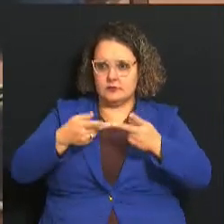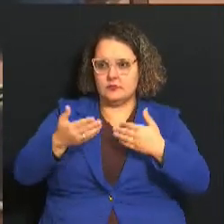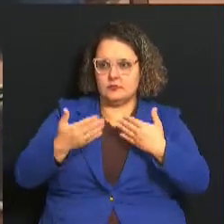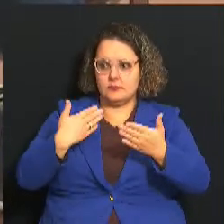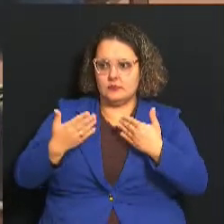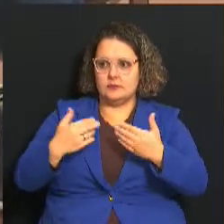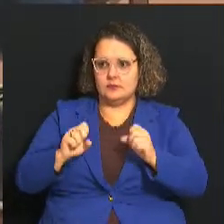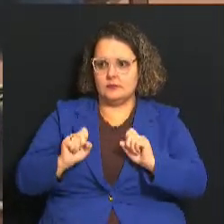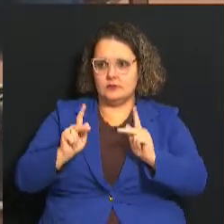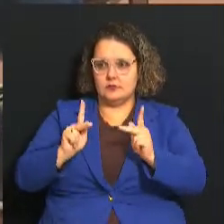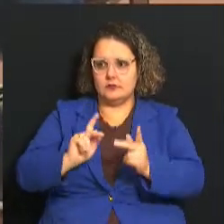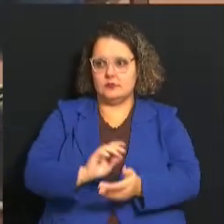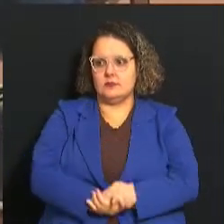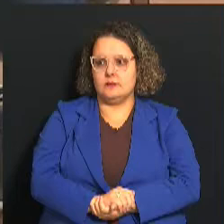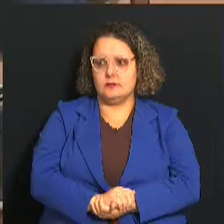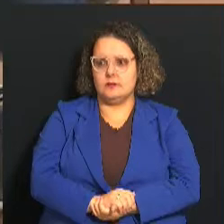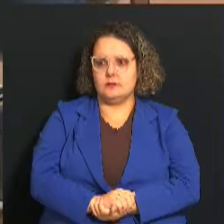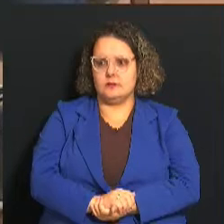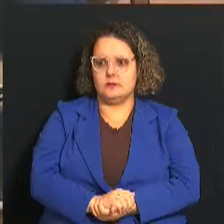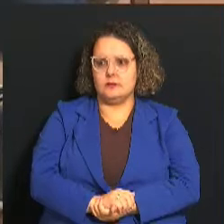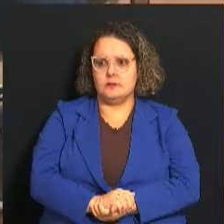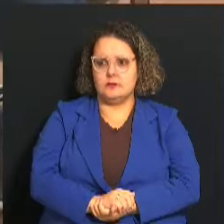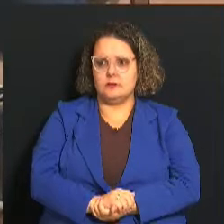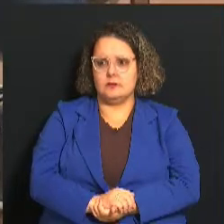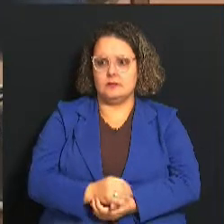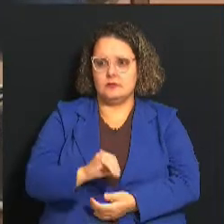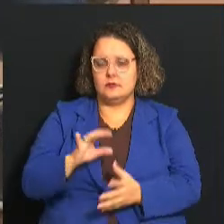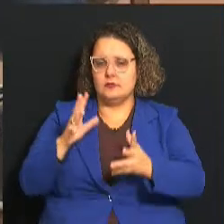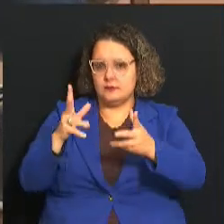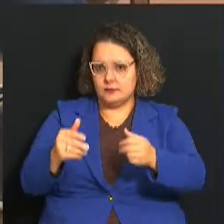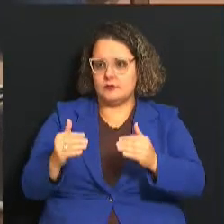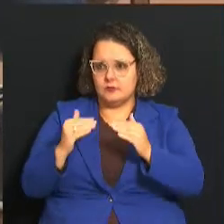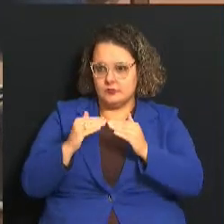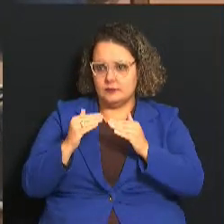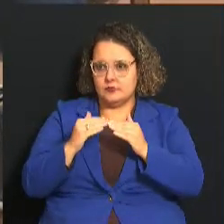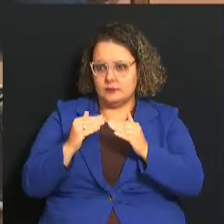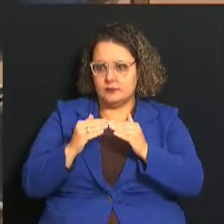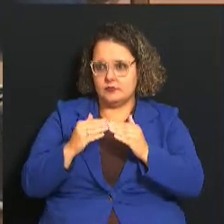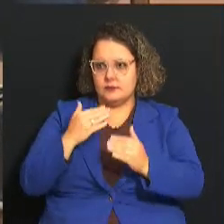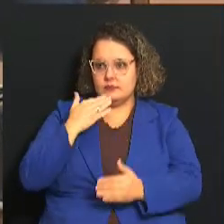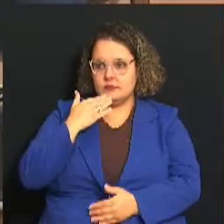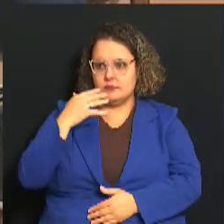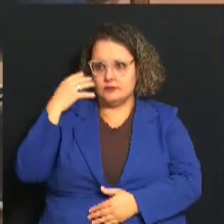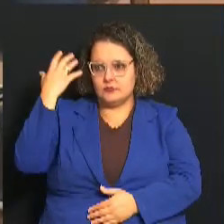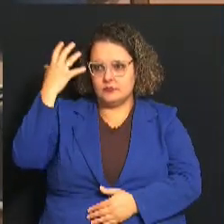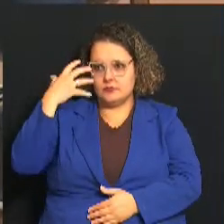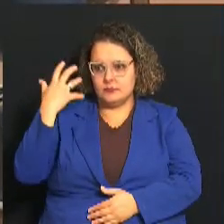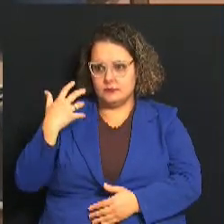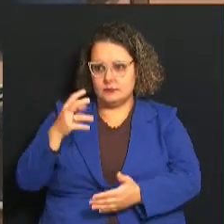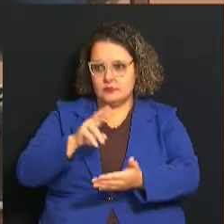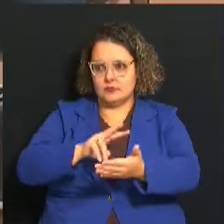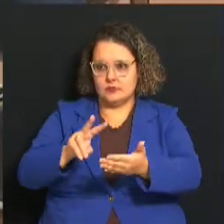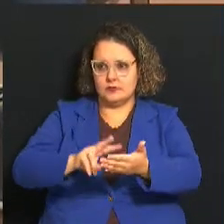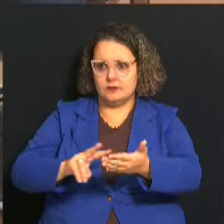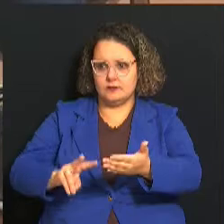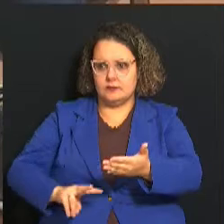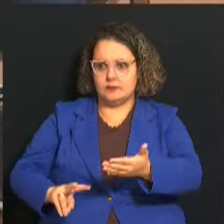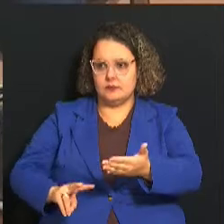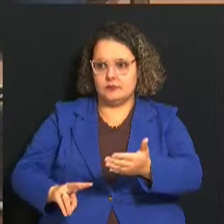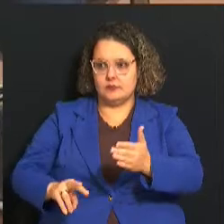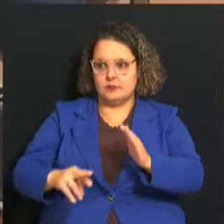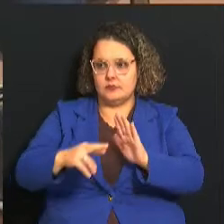papo, ok? E se todos concordarem, eu vou pedir para a Guida fazer a leitura do